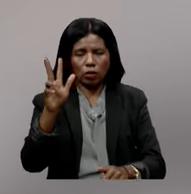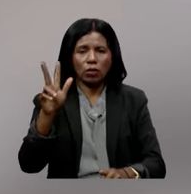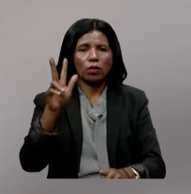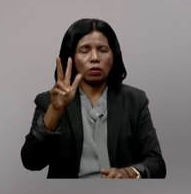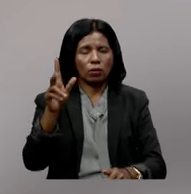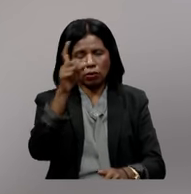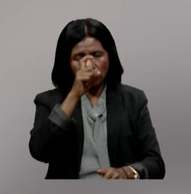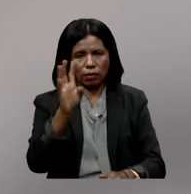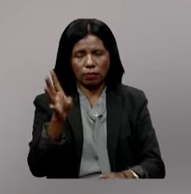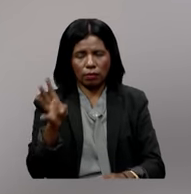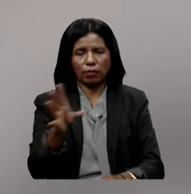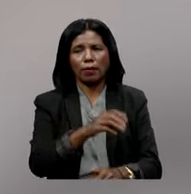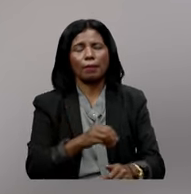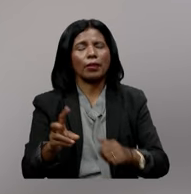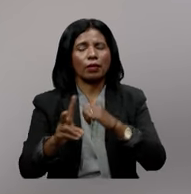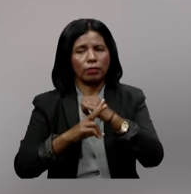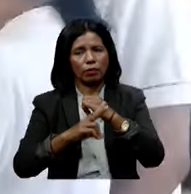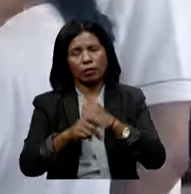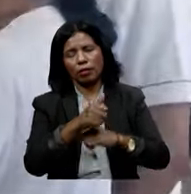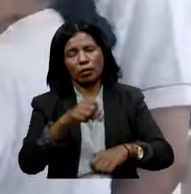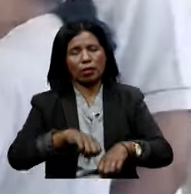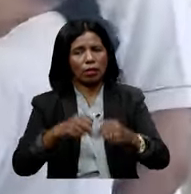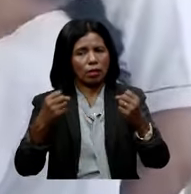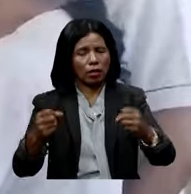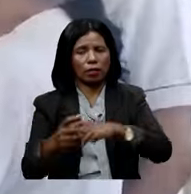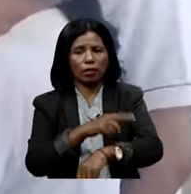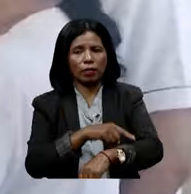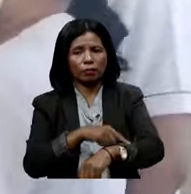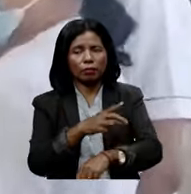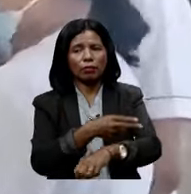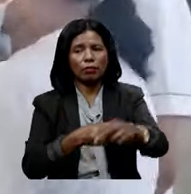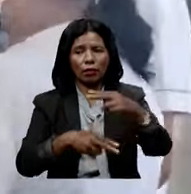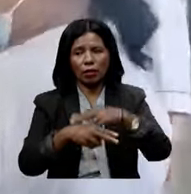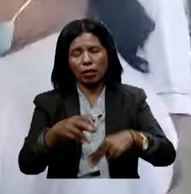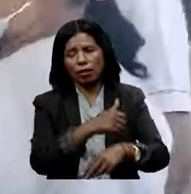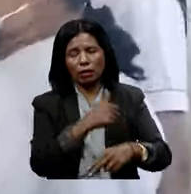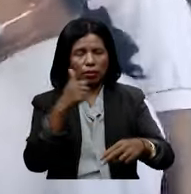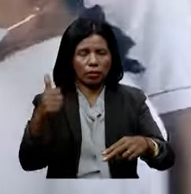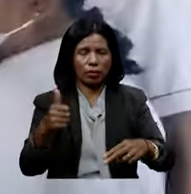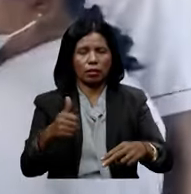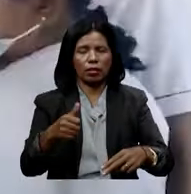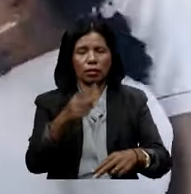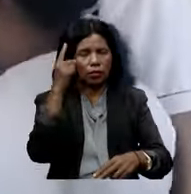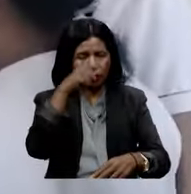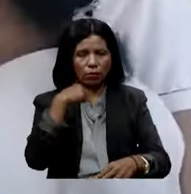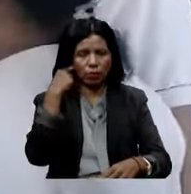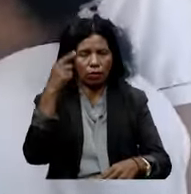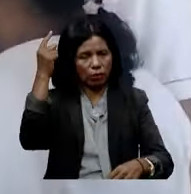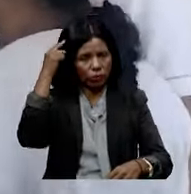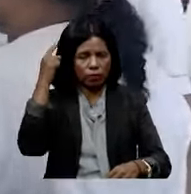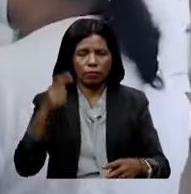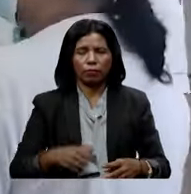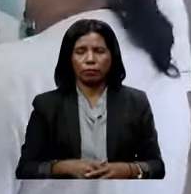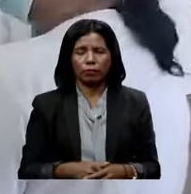resen. Tuir médico ne vítima balung tohar iha ainkeleng no liman no balung hetang kane grave iha oing no iha ulon. Sa pasin